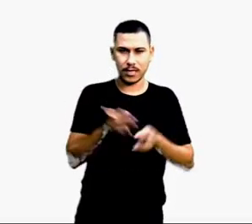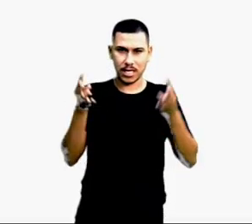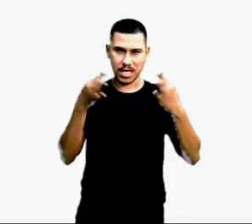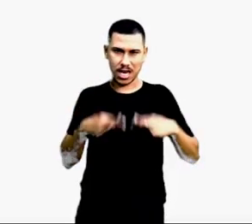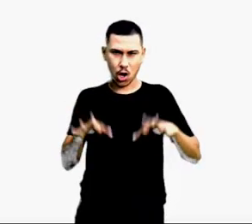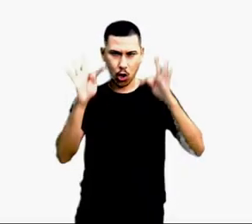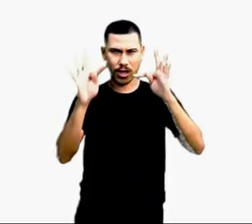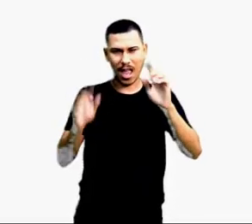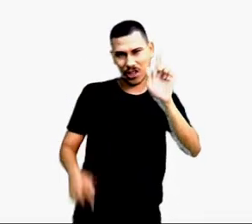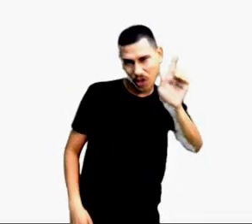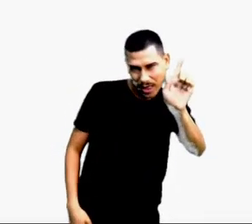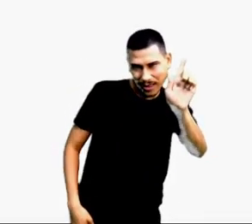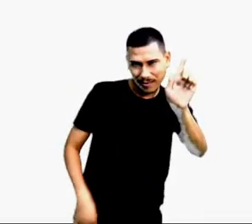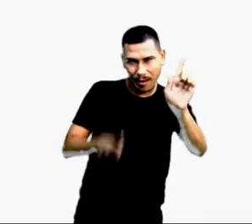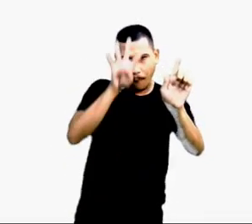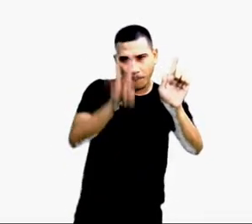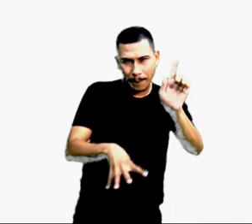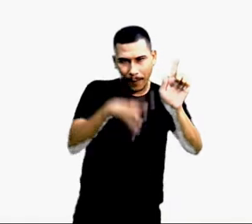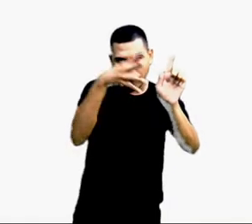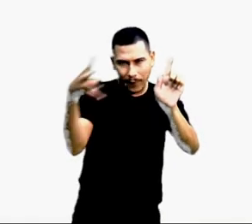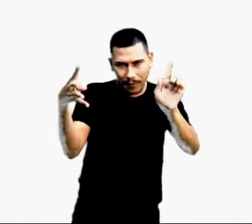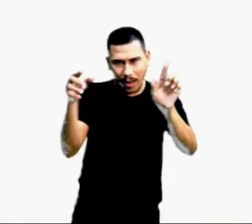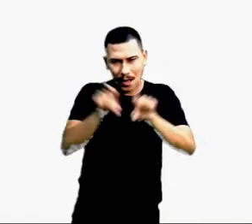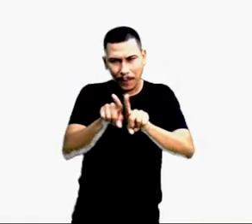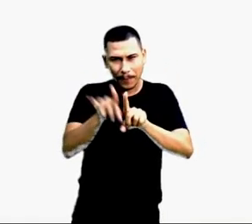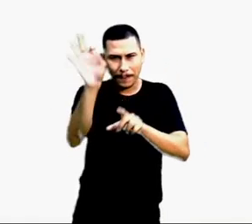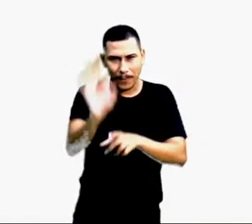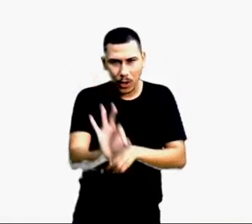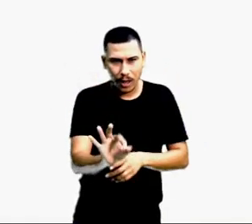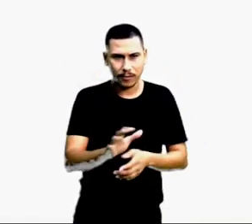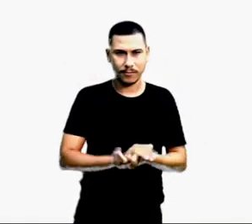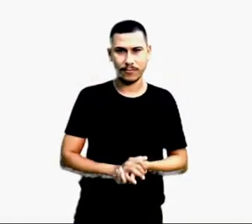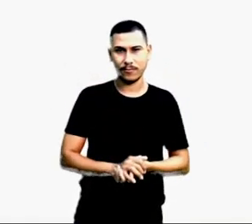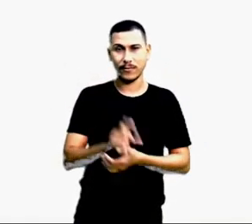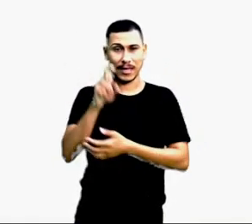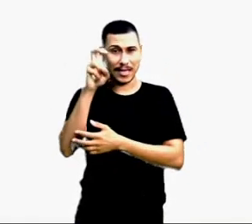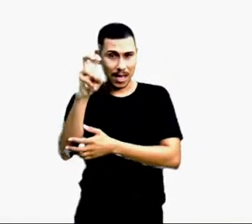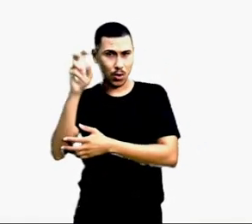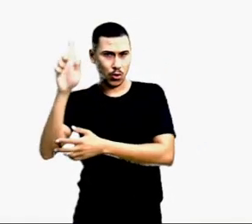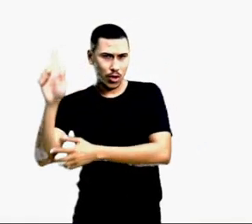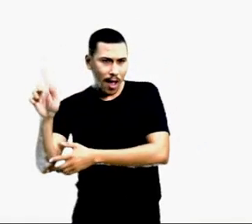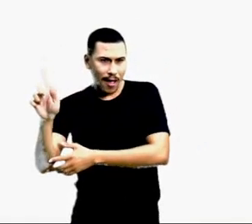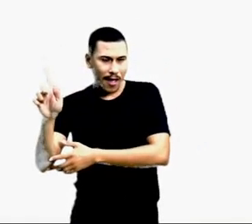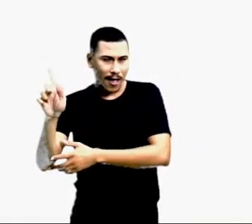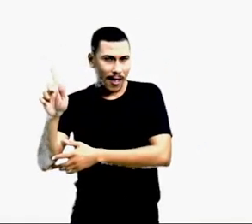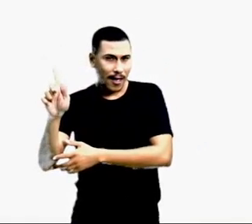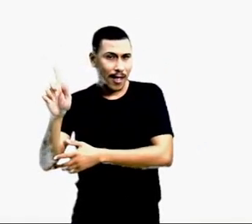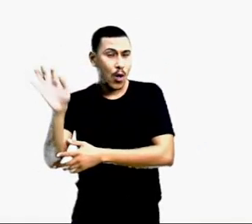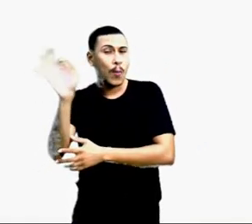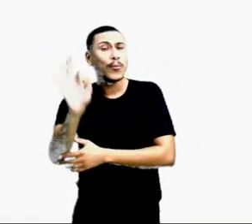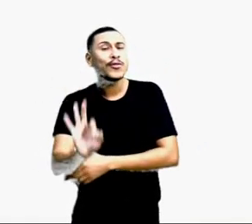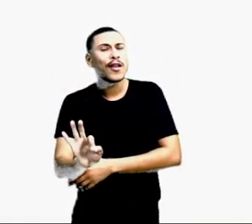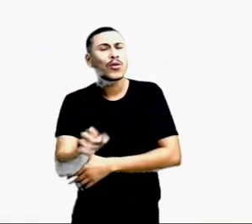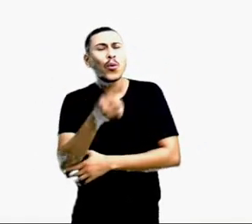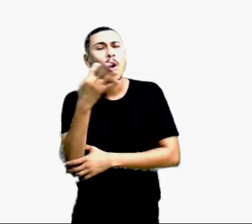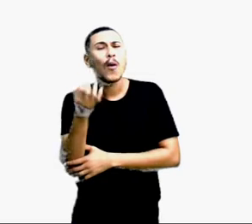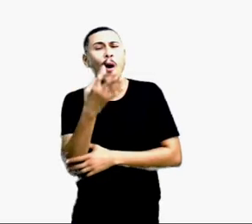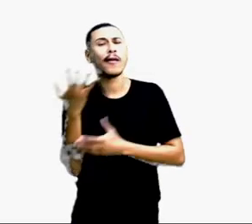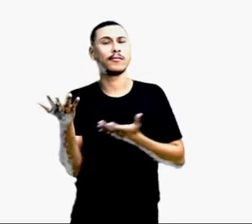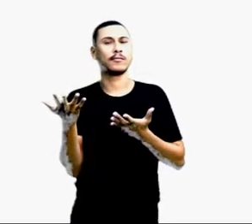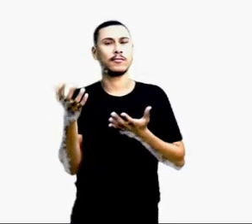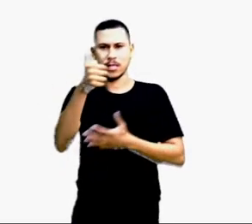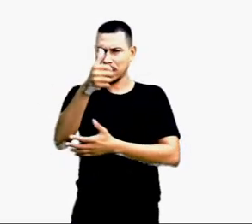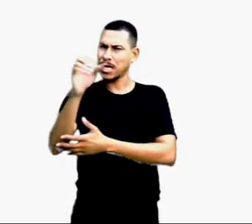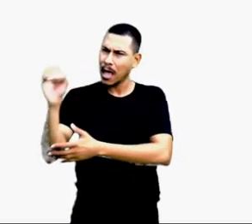Tecnologia G, a tabelinha, e a porcentagem. 5G corresponde a quantos?